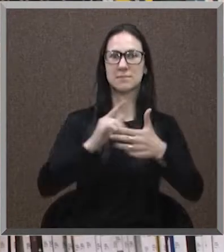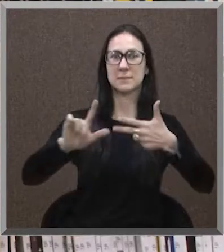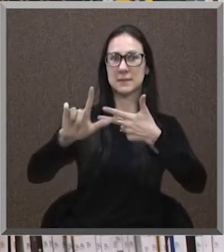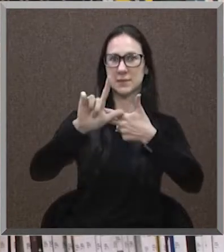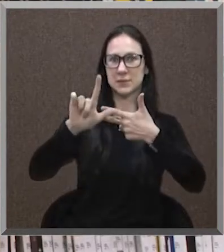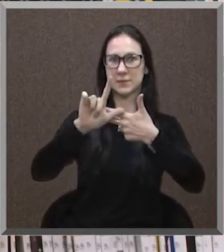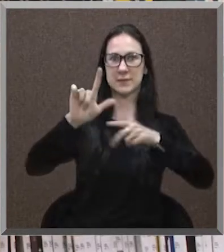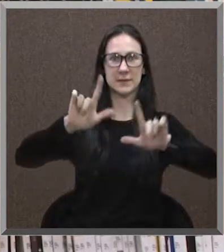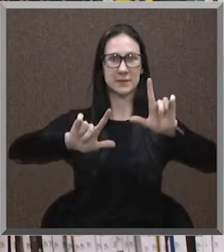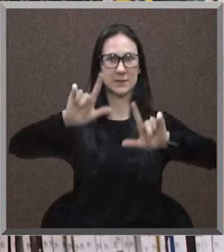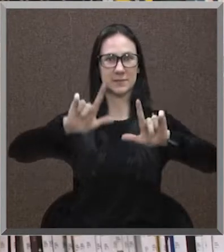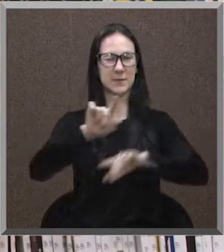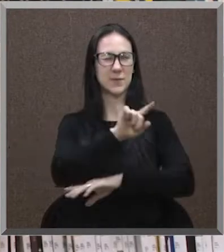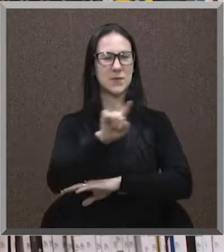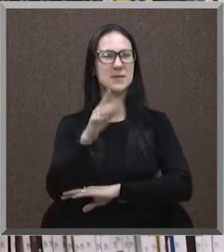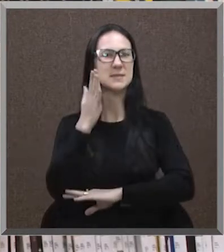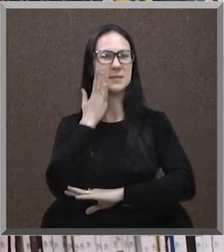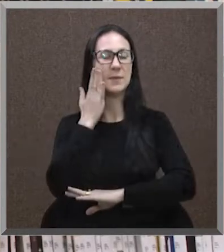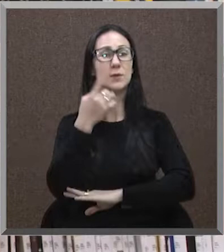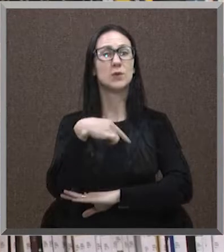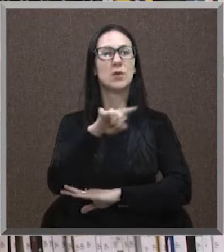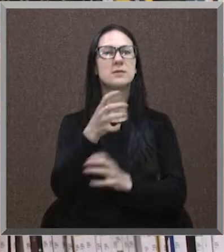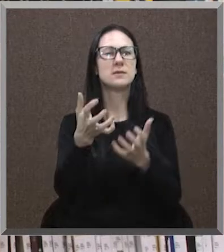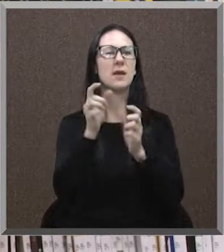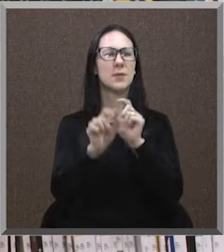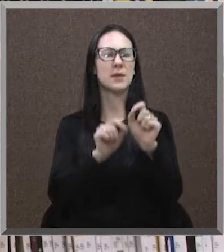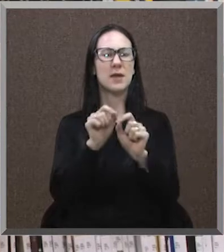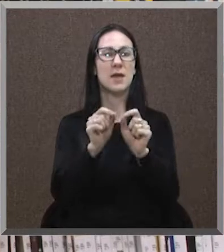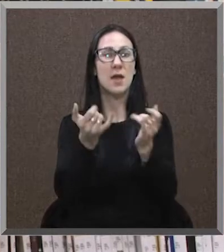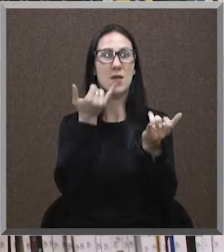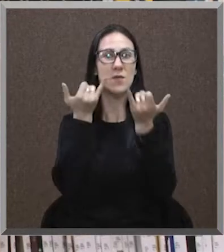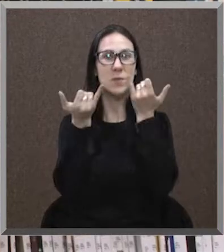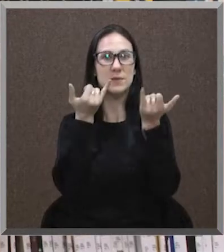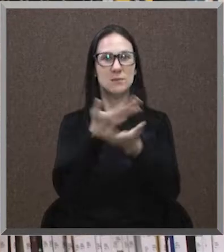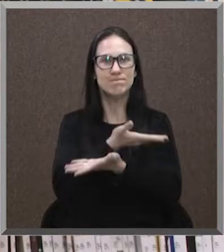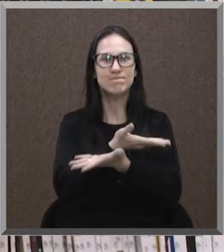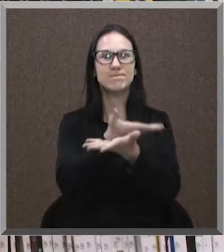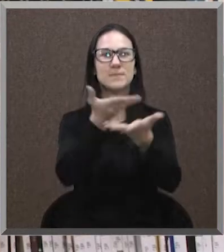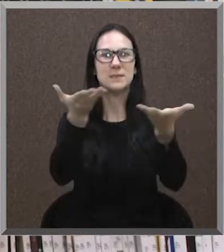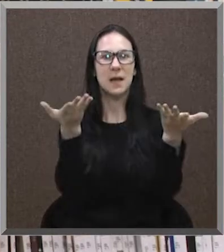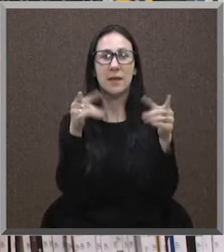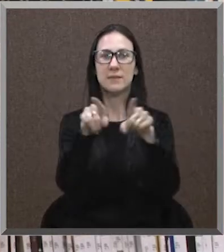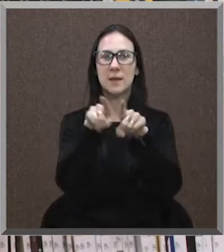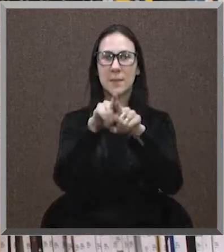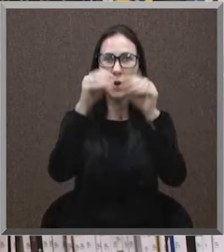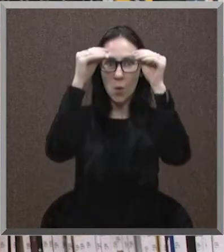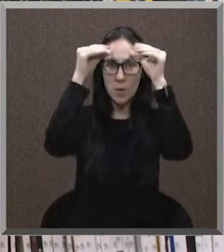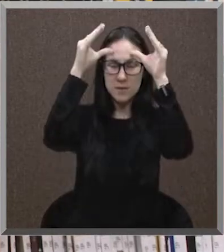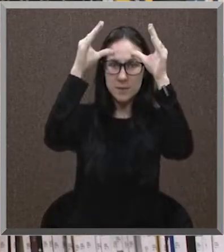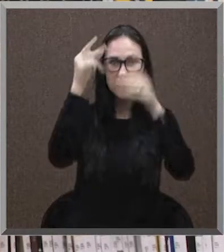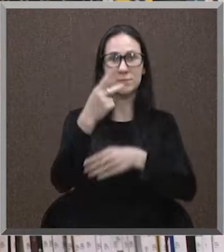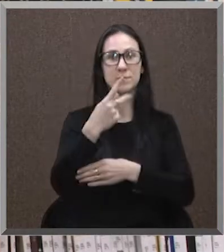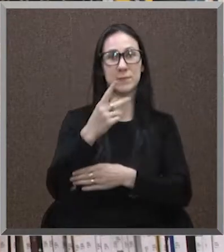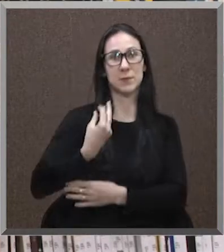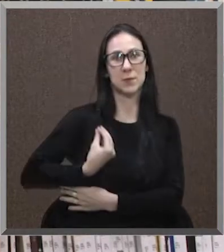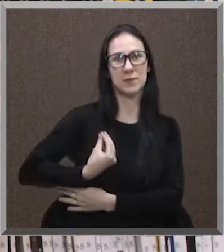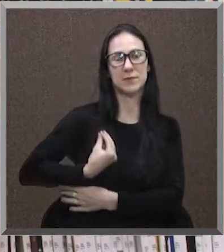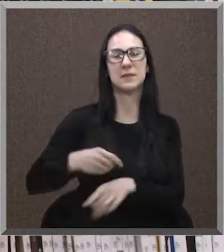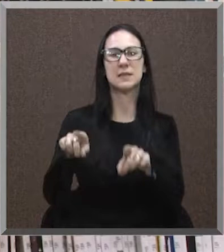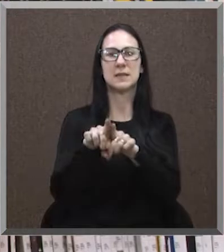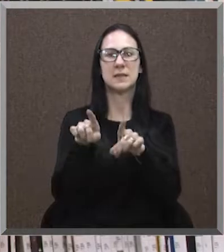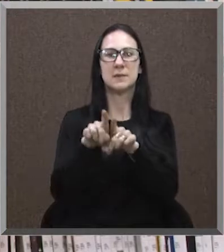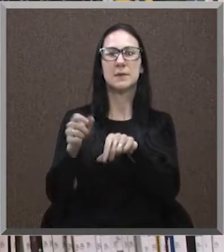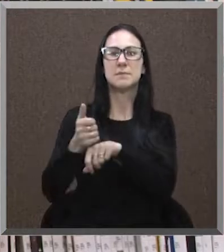E você sabe, né? O nosso objetivo é levar muita informação bacana e conhecimento para agregar na sua vida e na sua